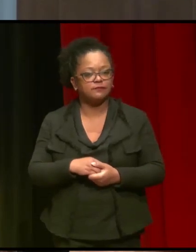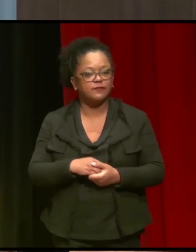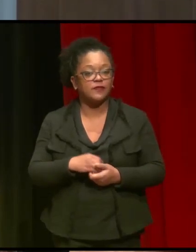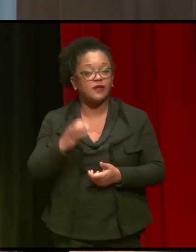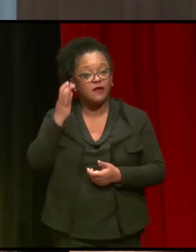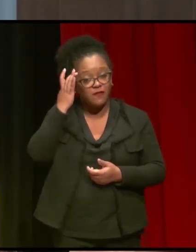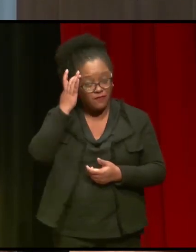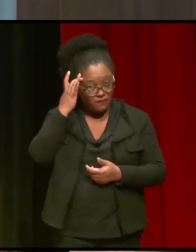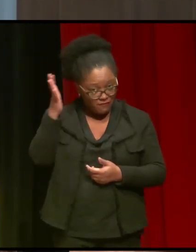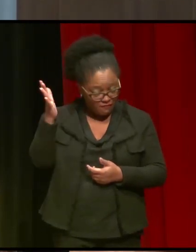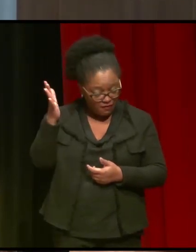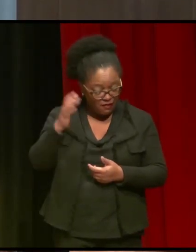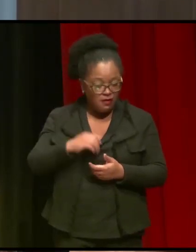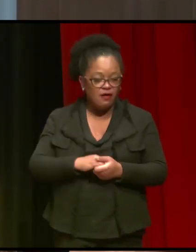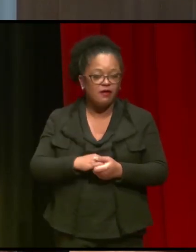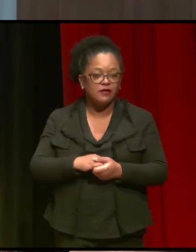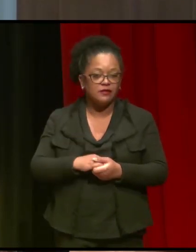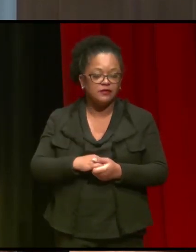Oi?